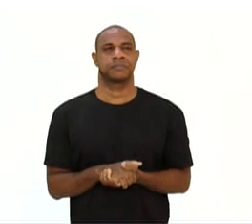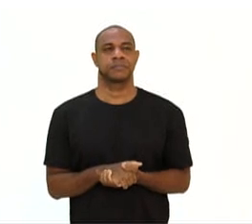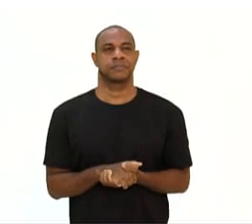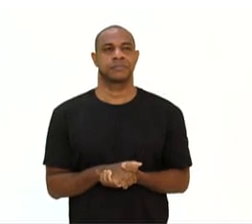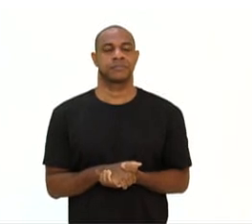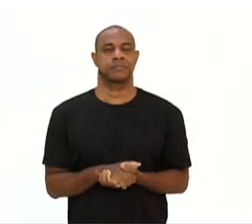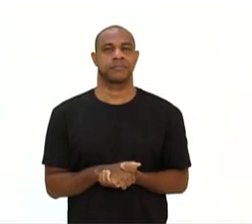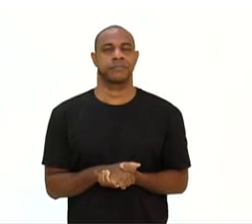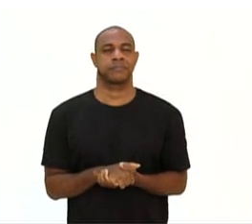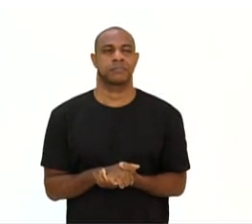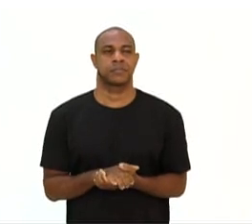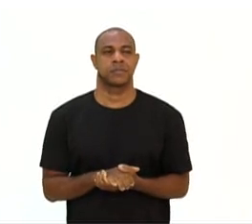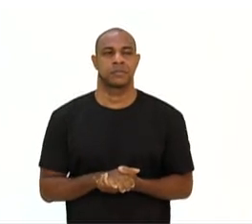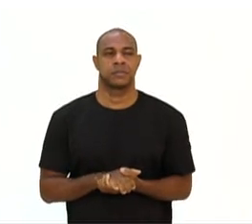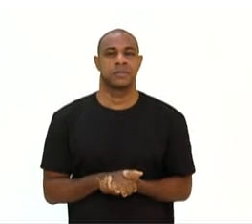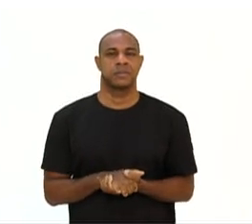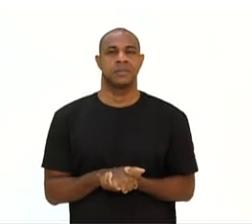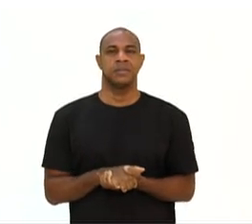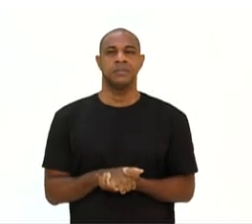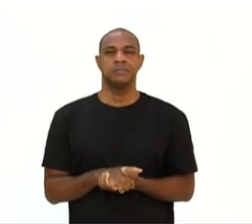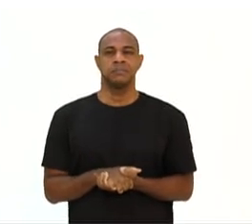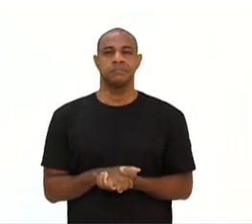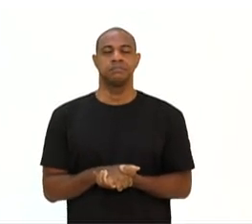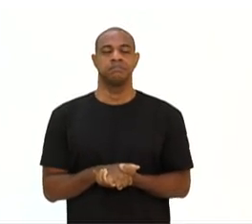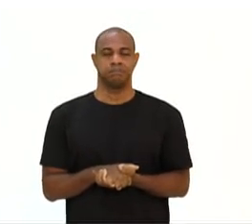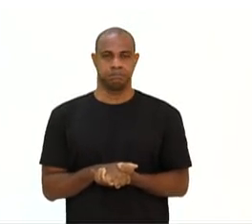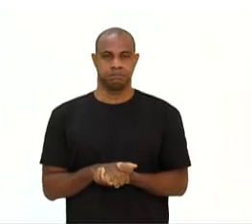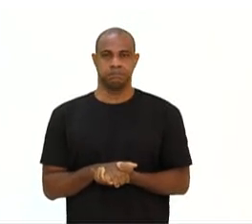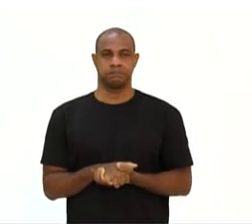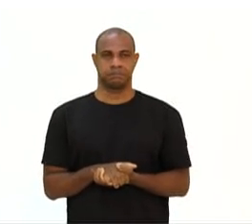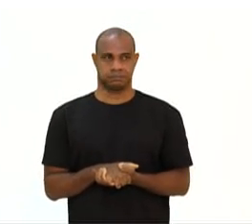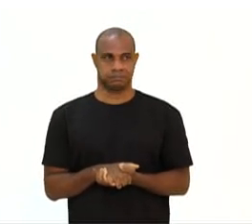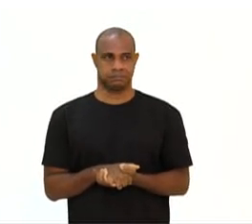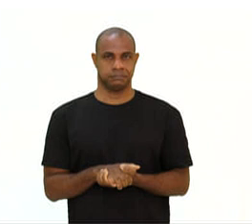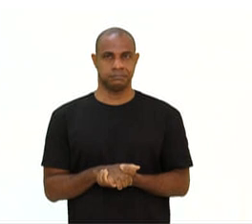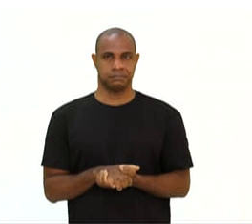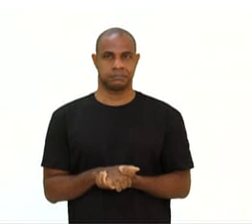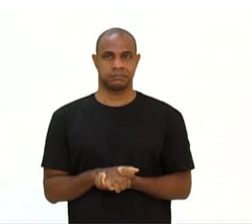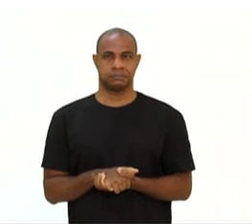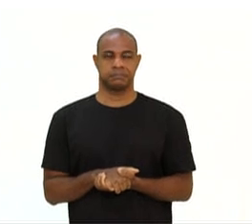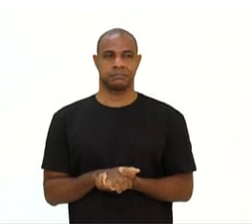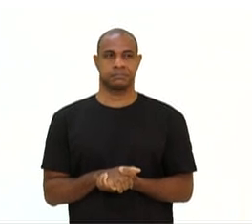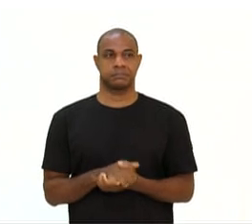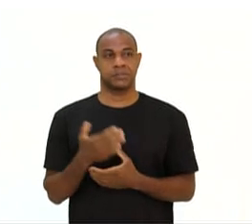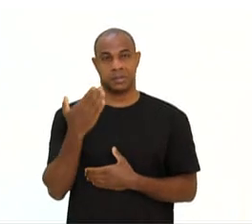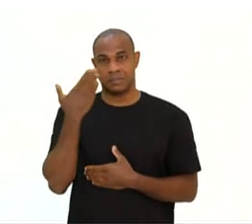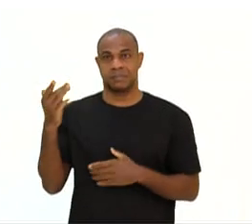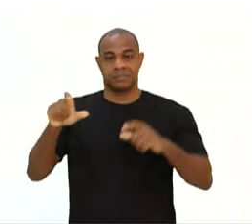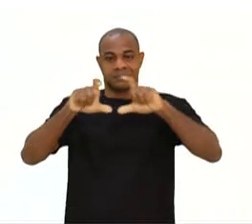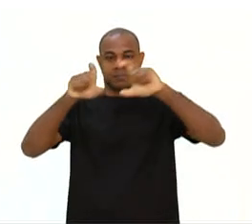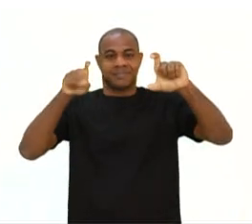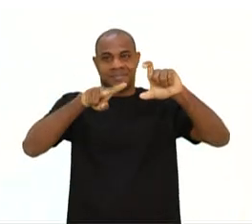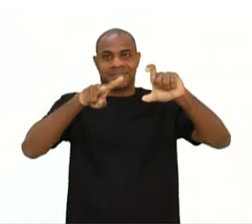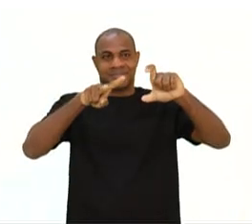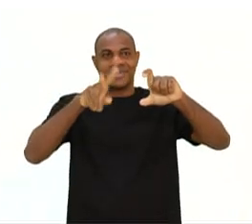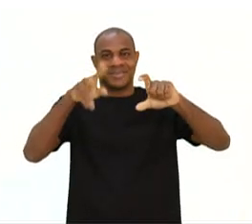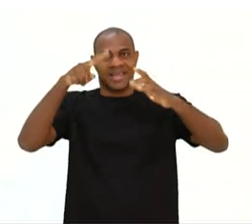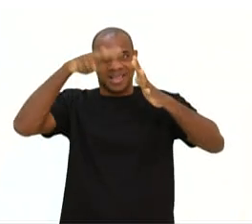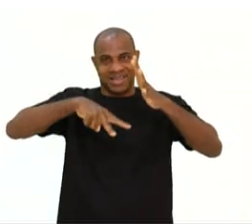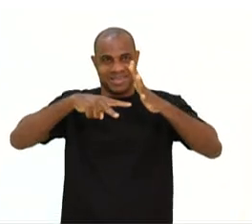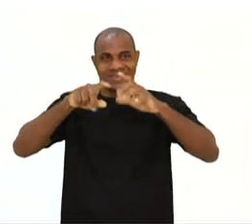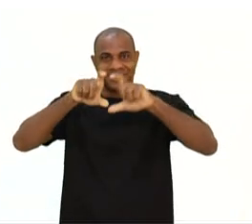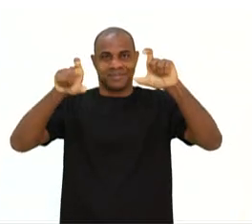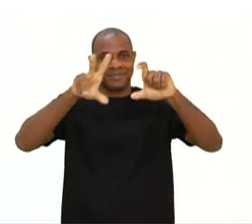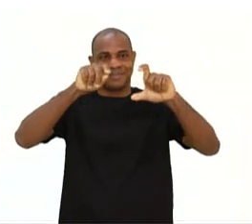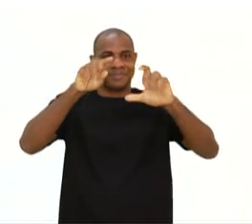the beauty, dignity, and heritage of black in America. Como nós já vimos esse fragmento anteriormente,